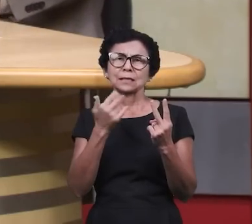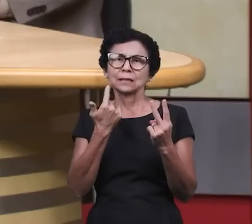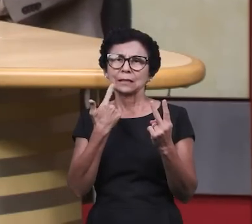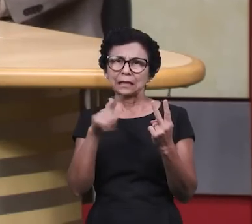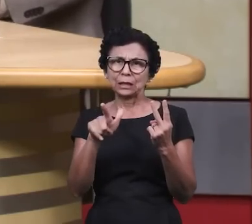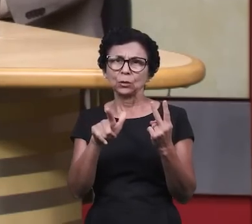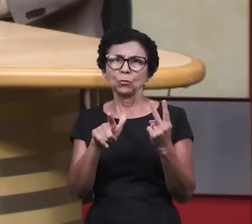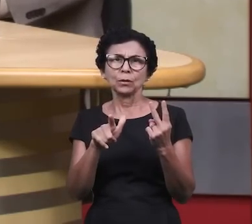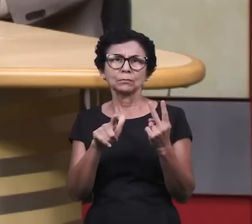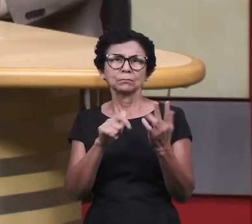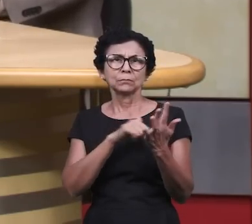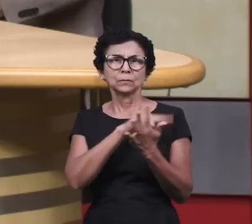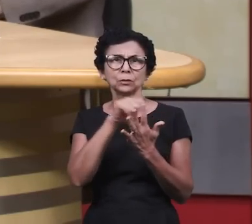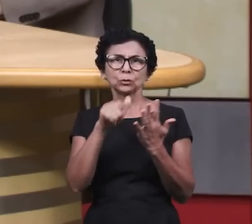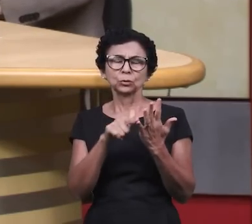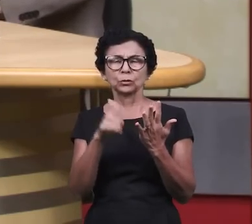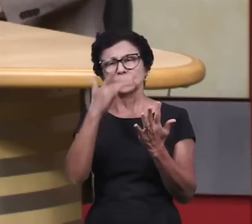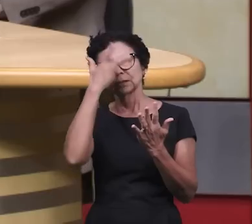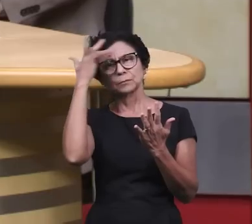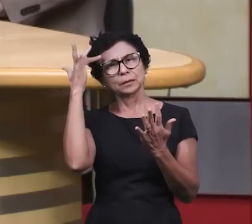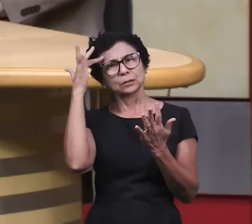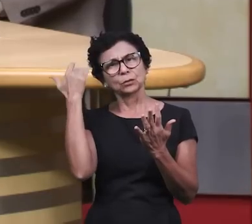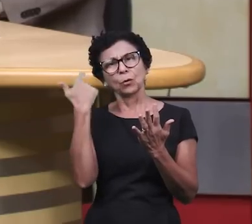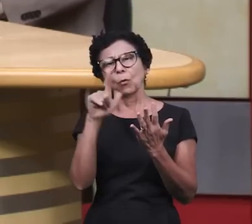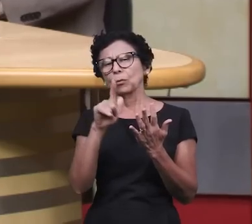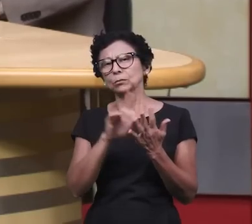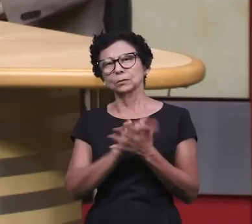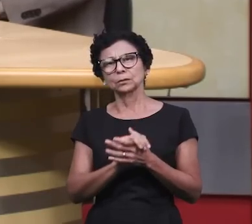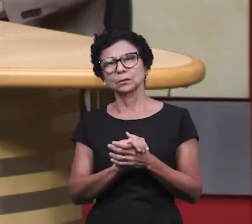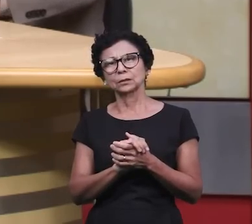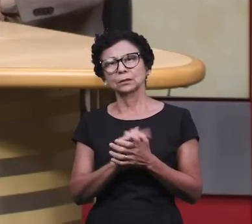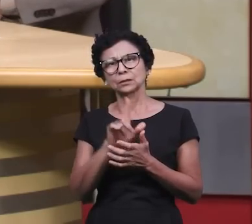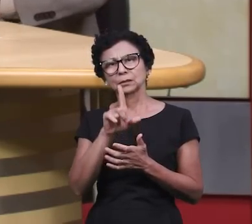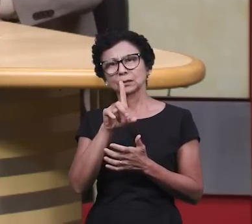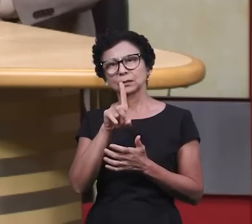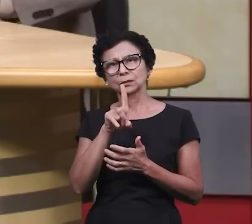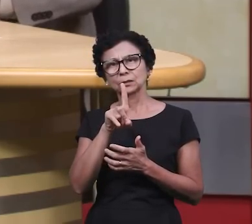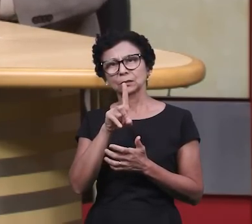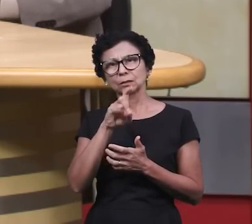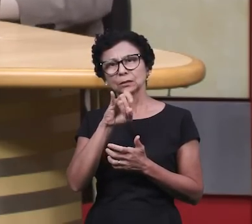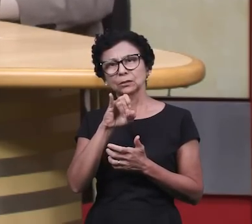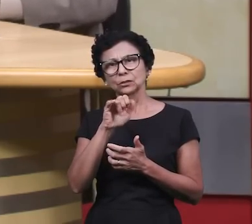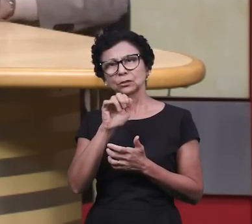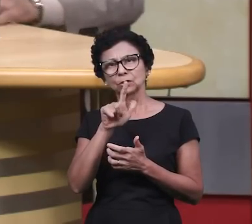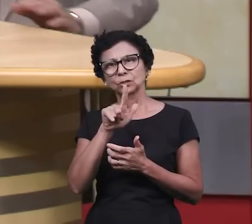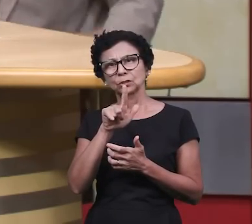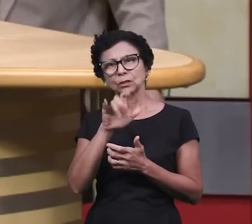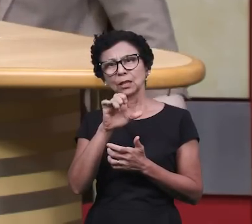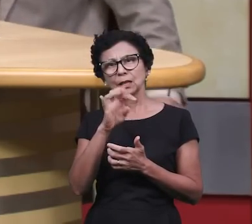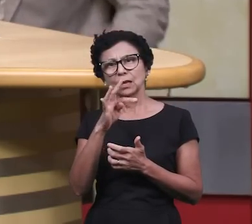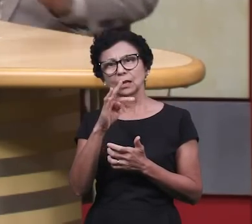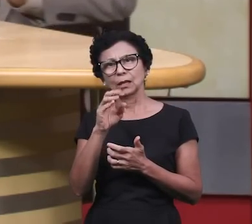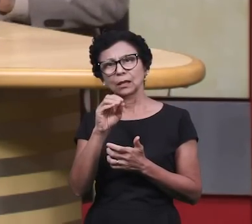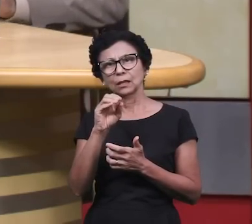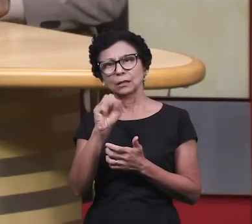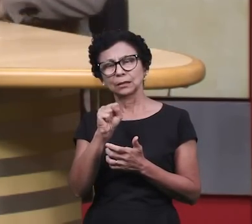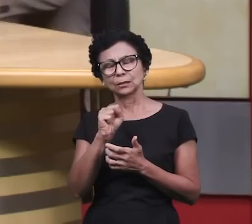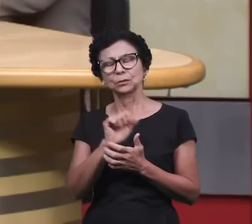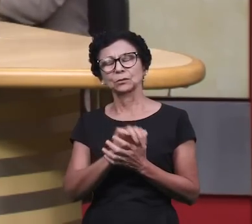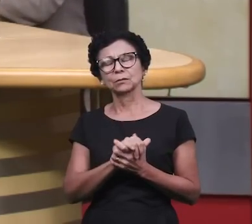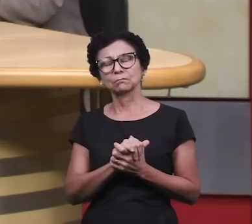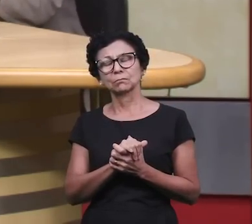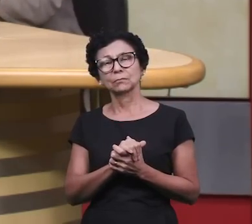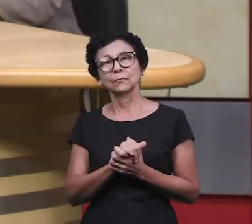coisa maravilhosa. Esse foi o primeiro contato, só para você ter ideia de como o Espírito Santo faz com relação. Esse foi o